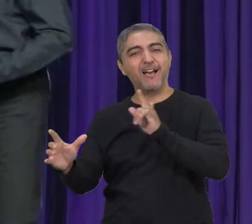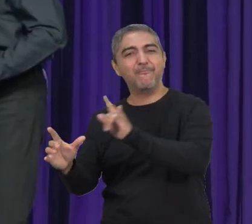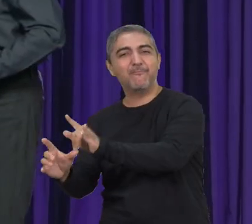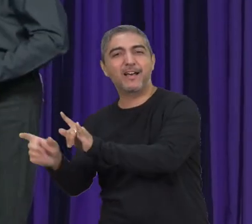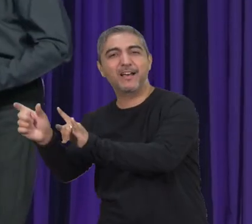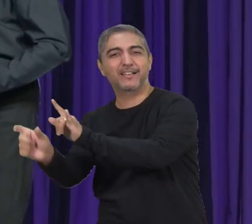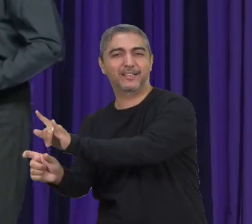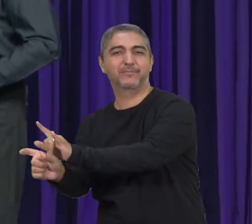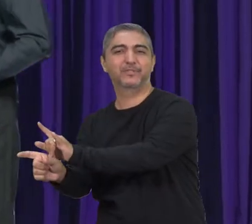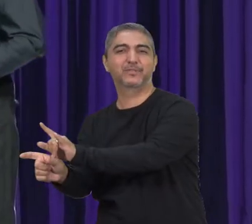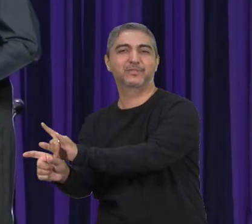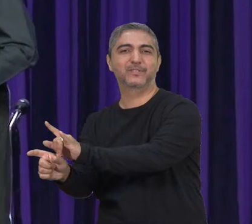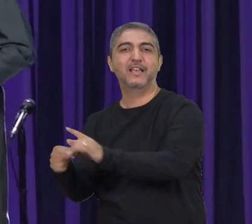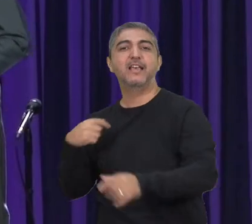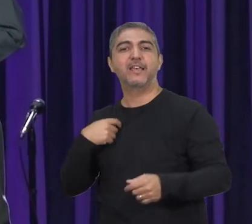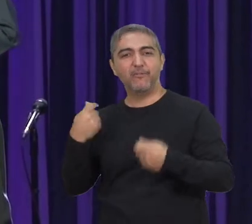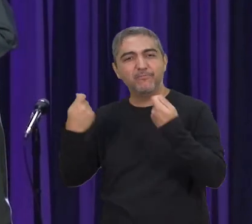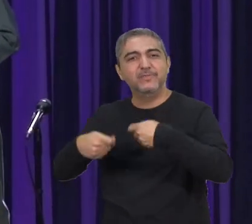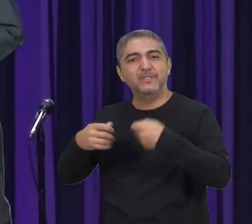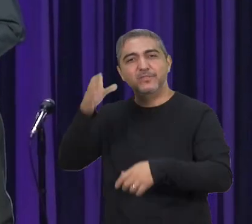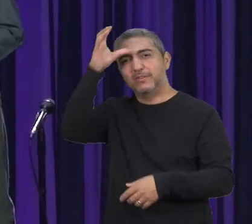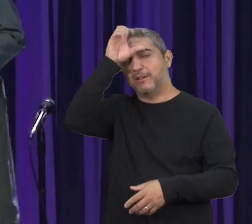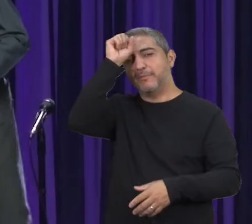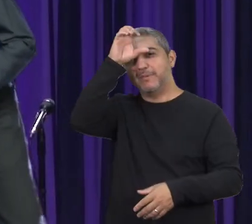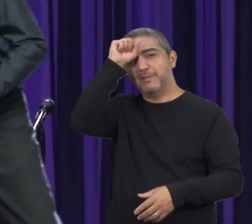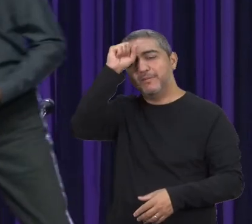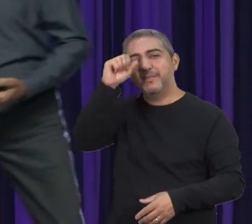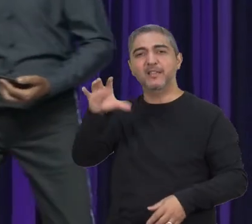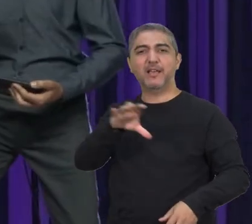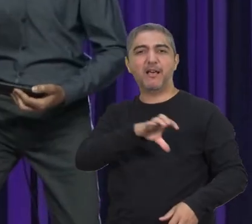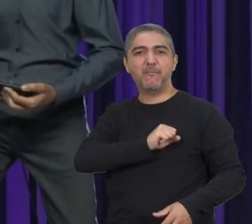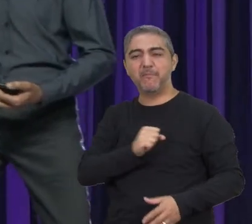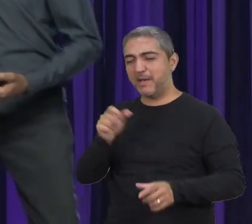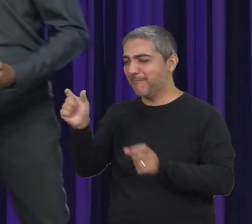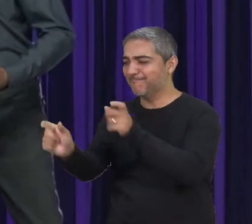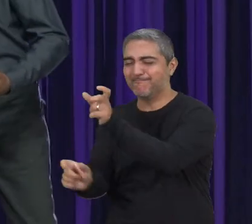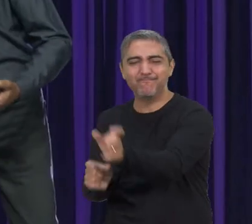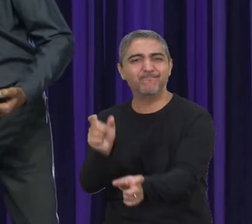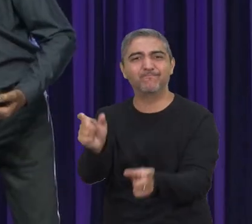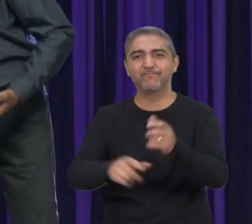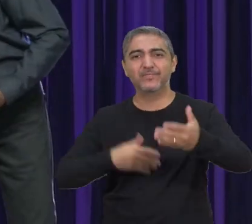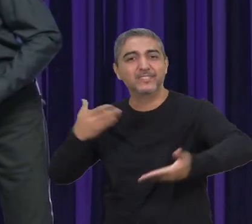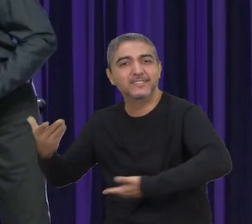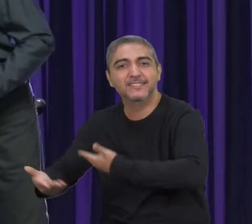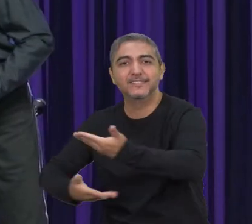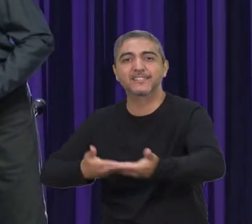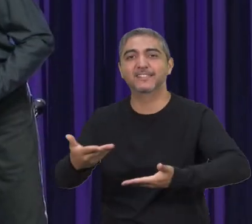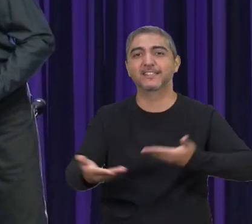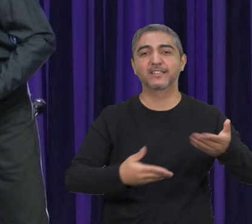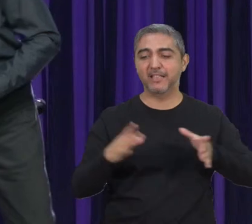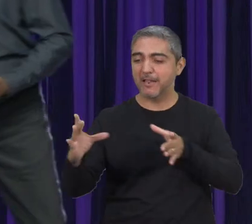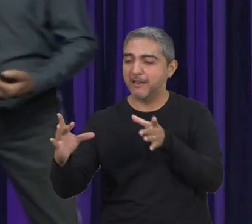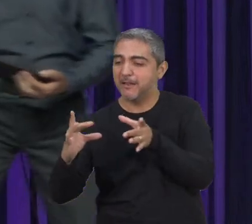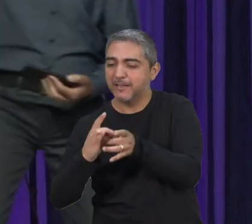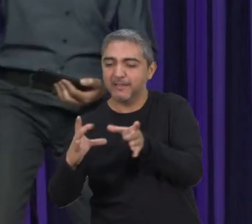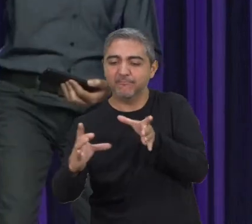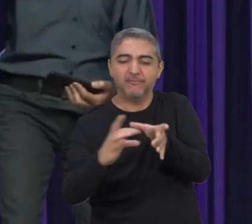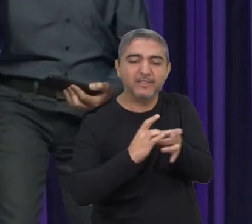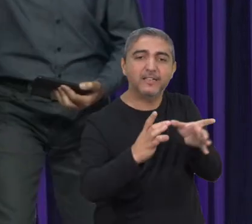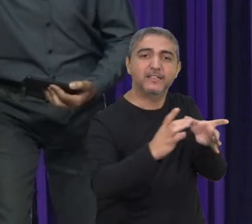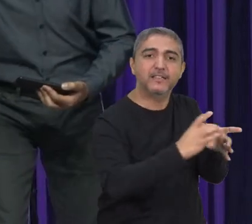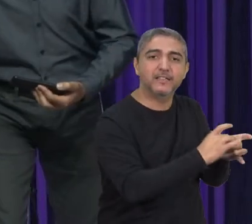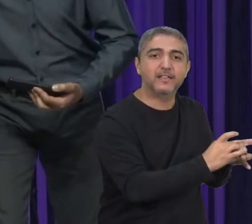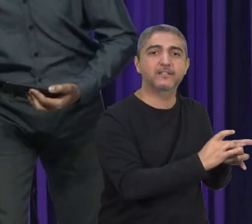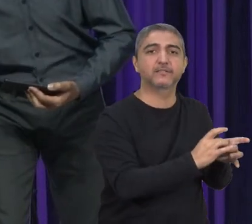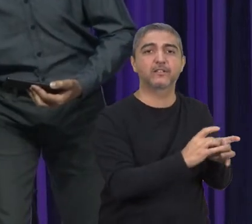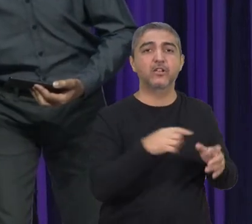serem amadas. E nós estamos ligados uns aos outros, nós não podemos nos desligar uns dos outros. E não foi